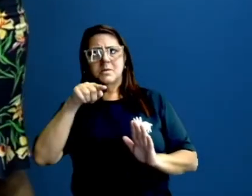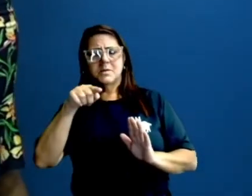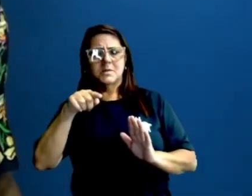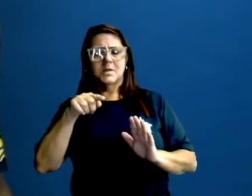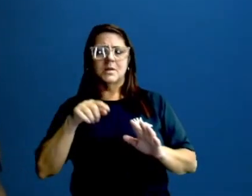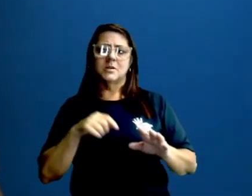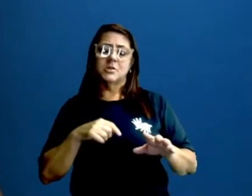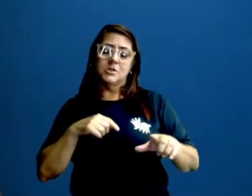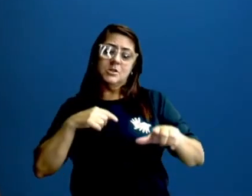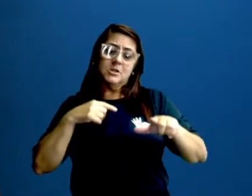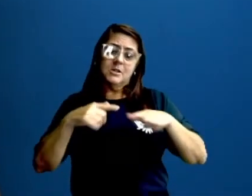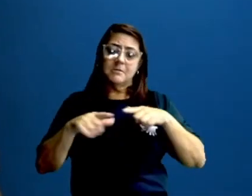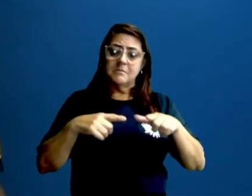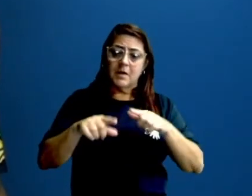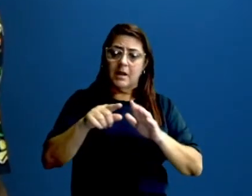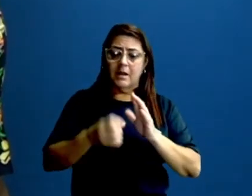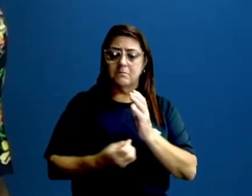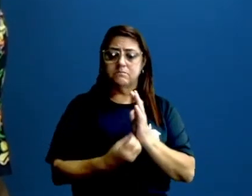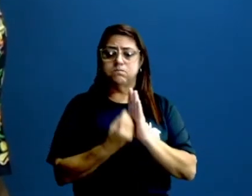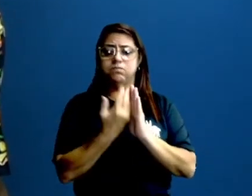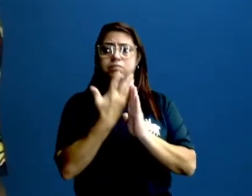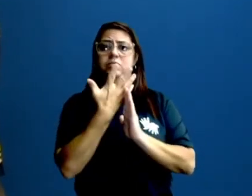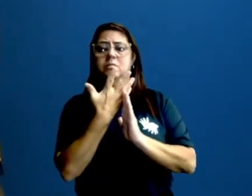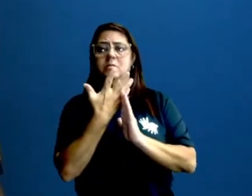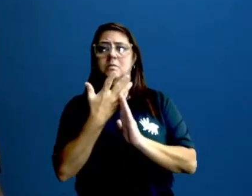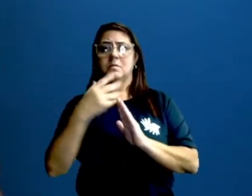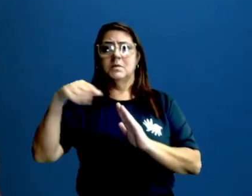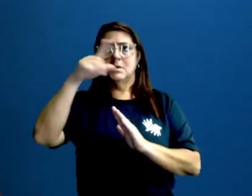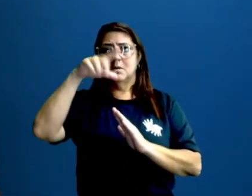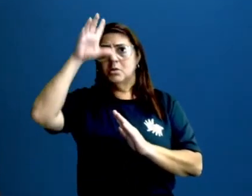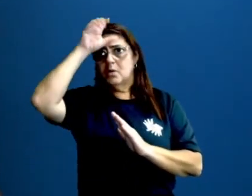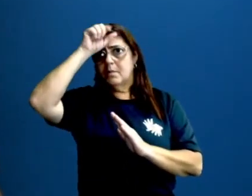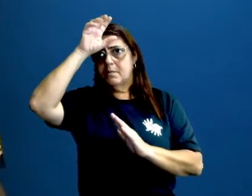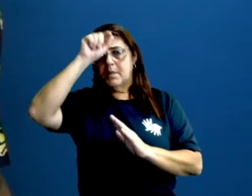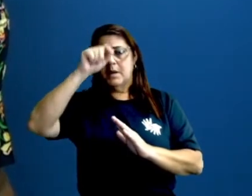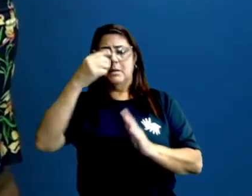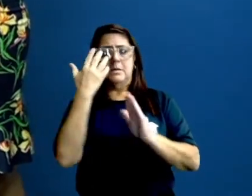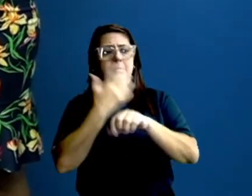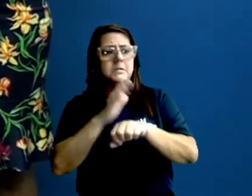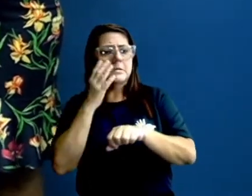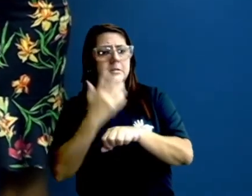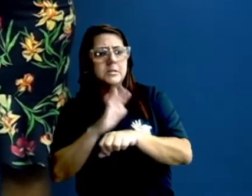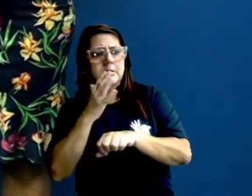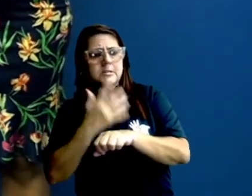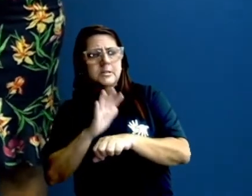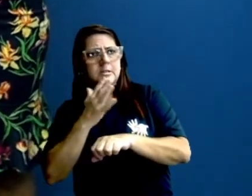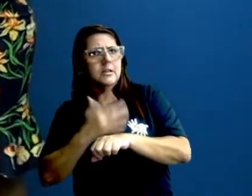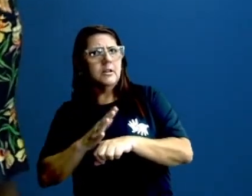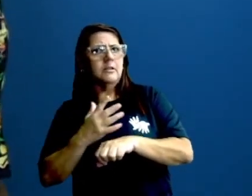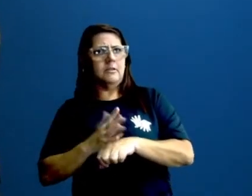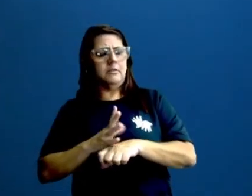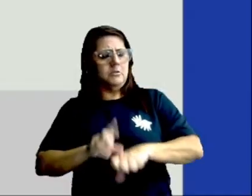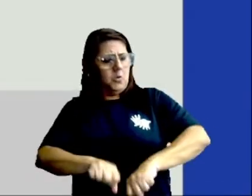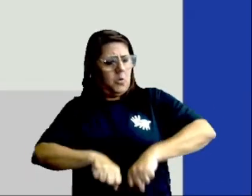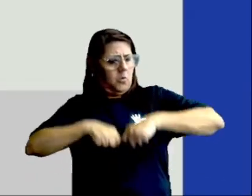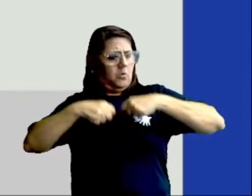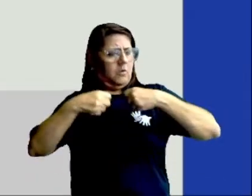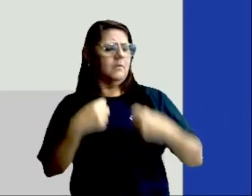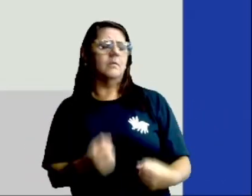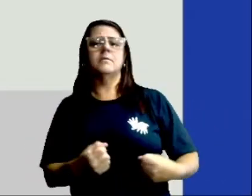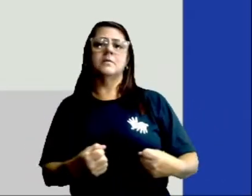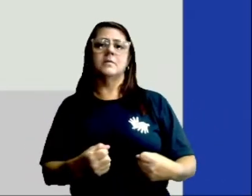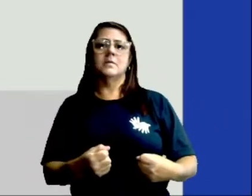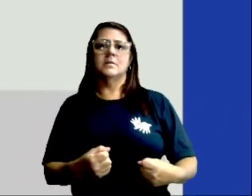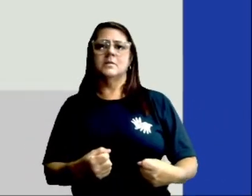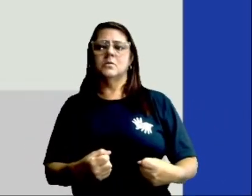na massa, praticar, porque a gente só aprende qualquer conteúdo com muita prática, com muita determinação. Então,